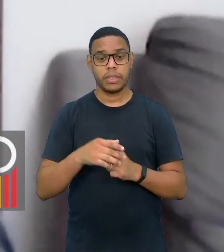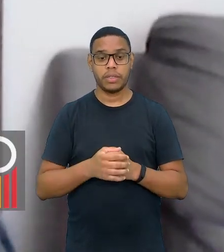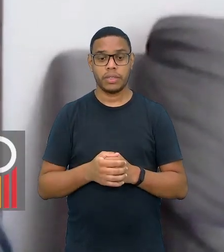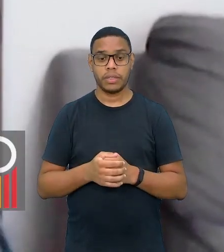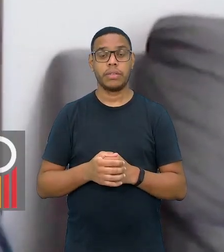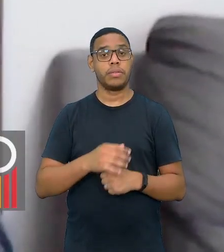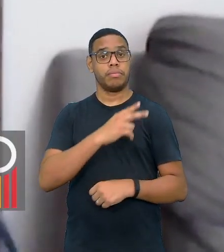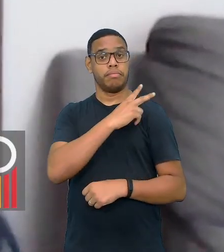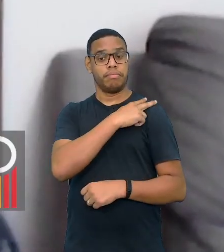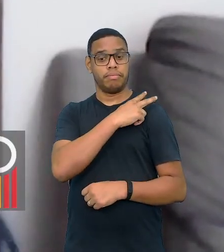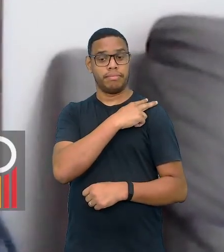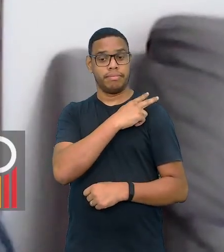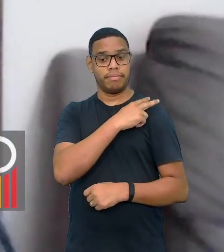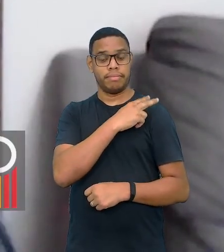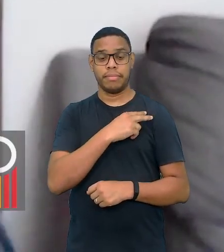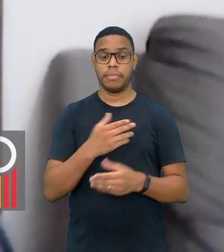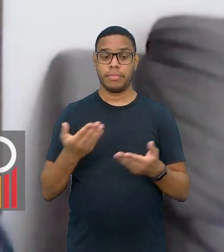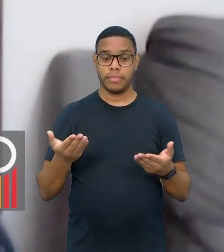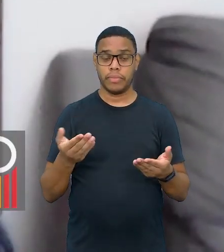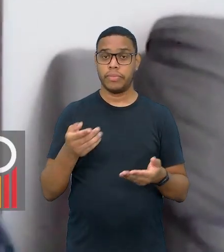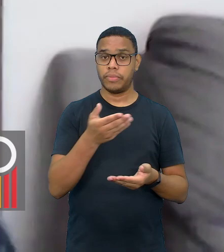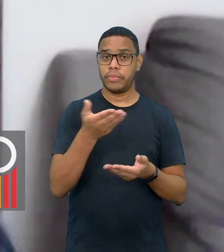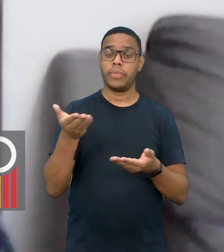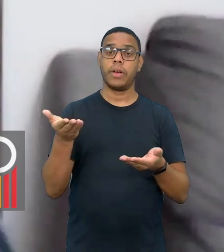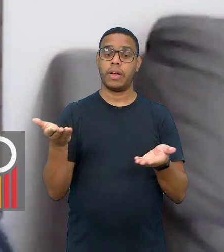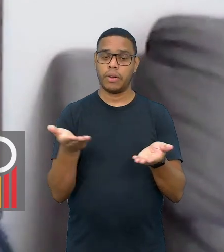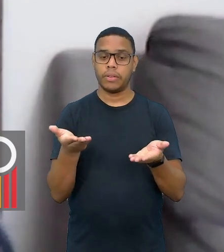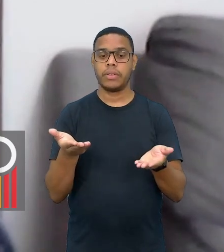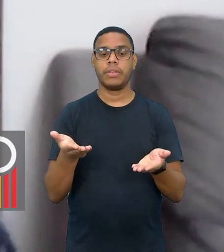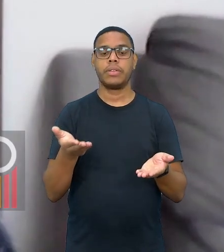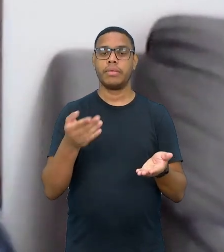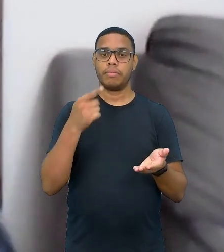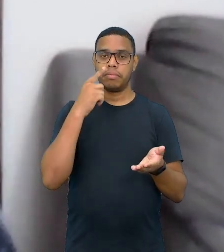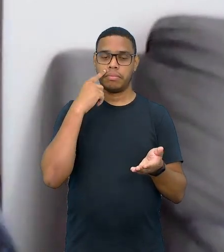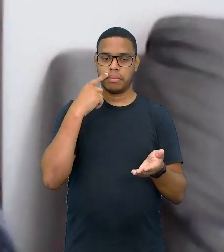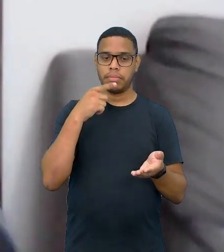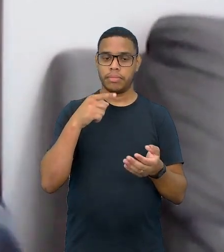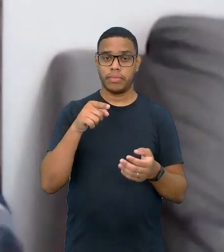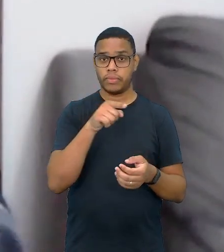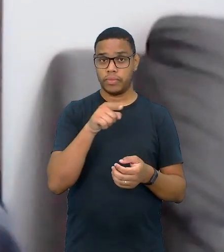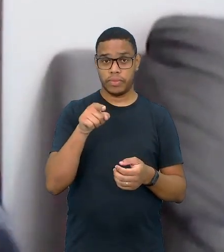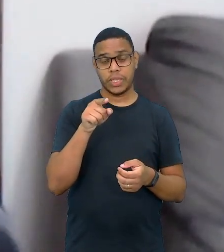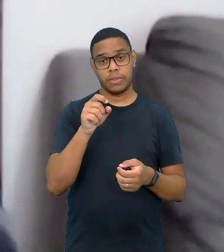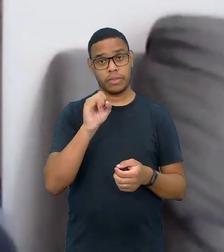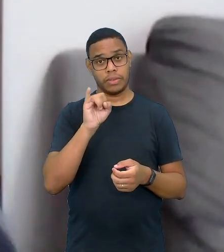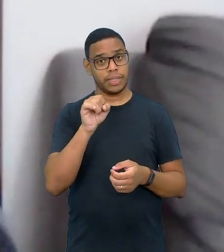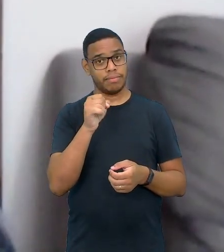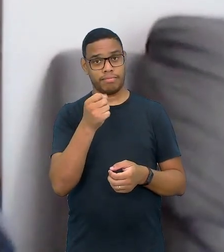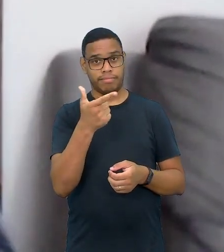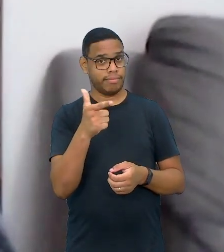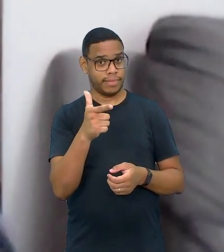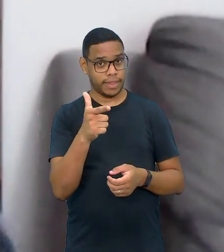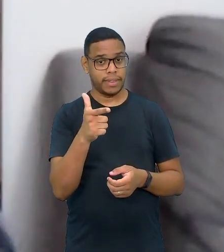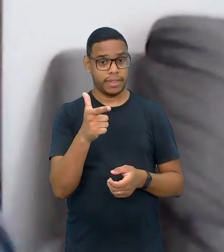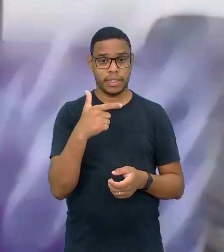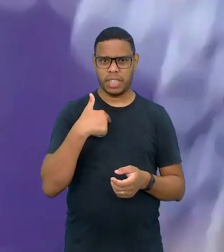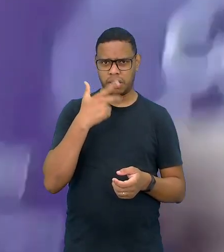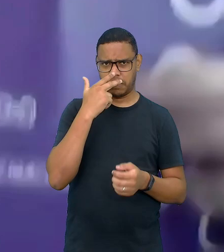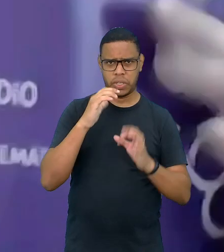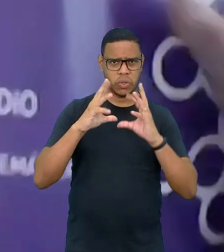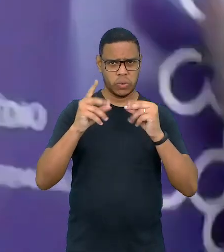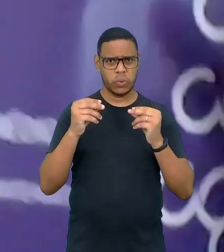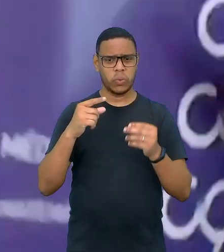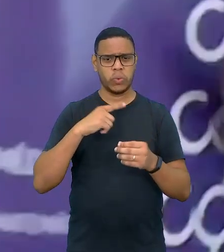série do ensino médio. Convido todos vocês a buscarem, quem não tem ainda, mas eu creio que todos